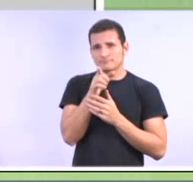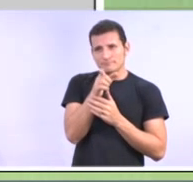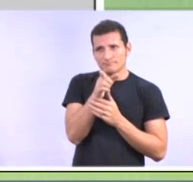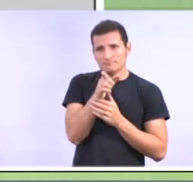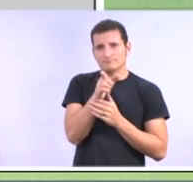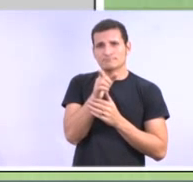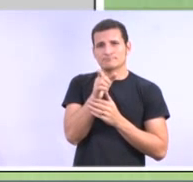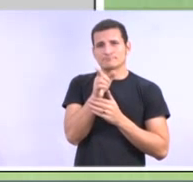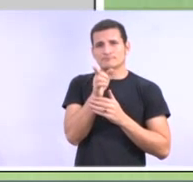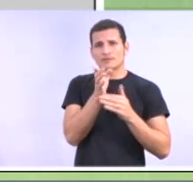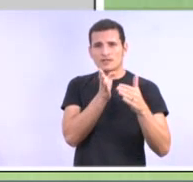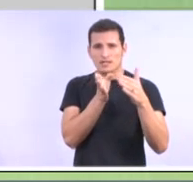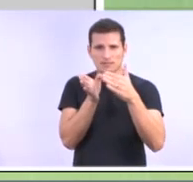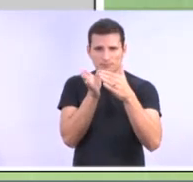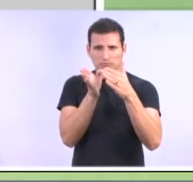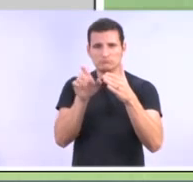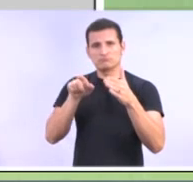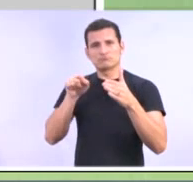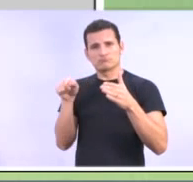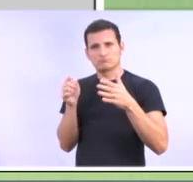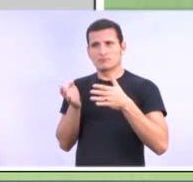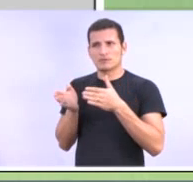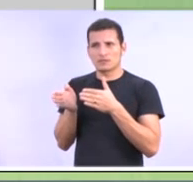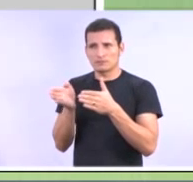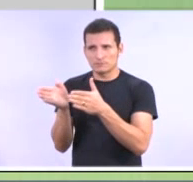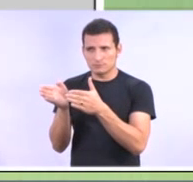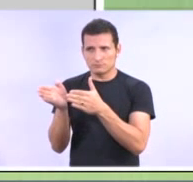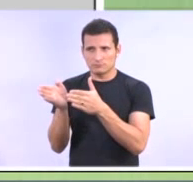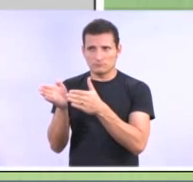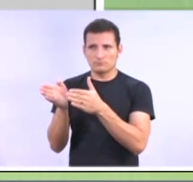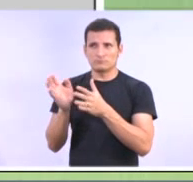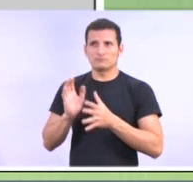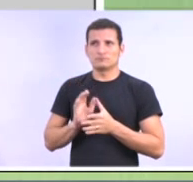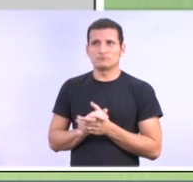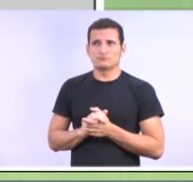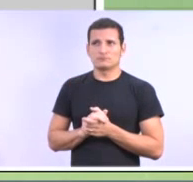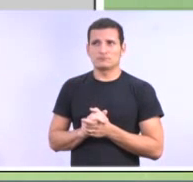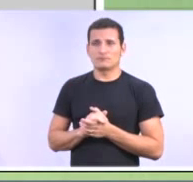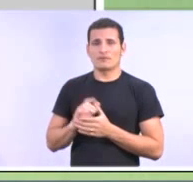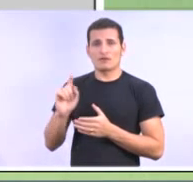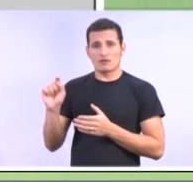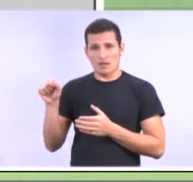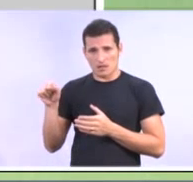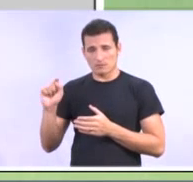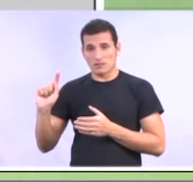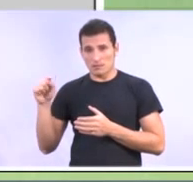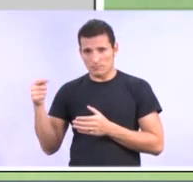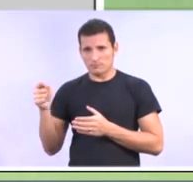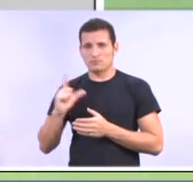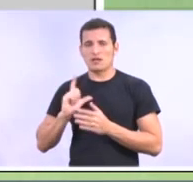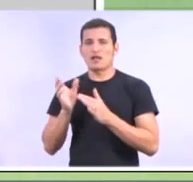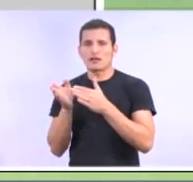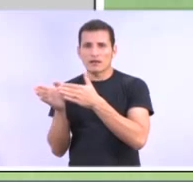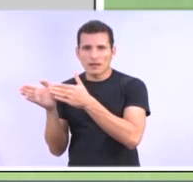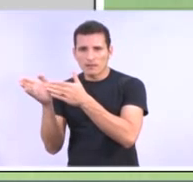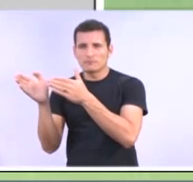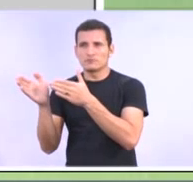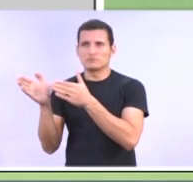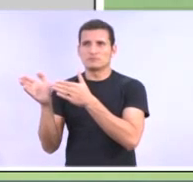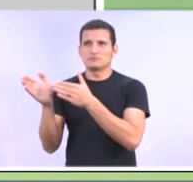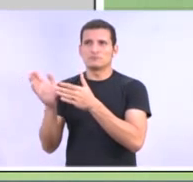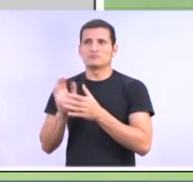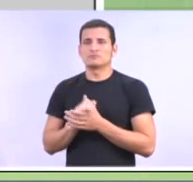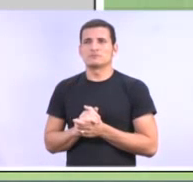e este, só que depois daqui eles têm mais caminhos a seguir. Por exemplo, vamos chamar esse equipamento aqui de